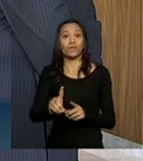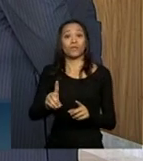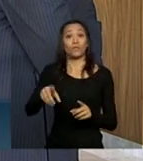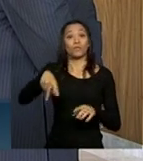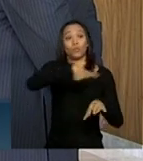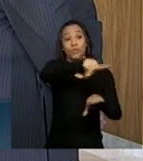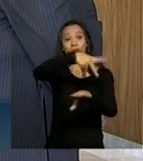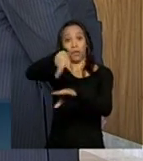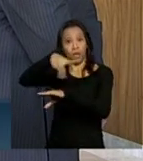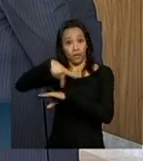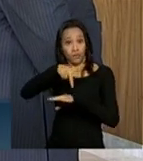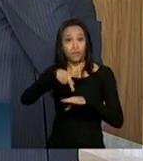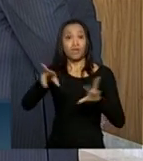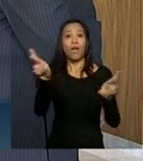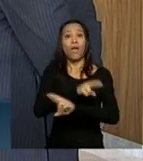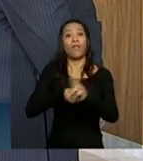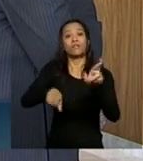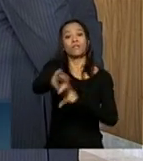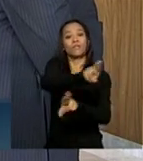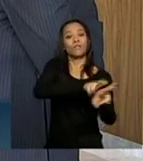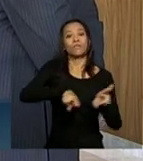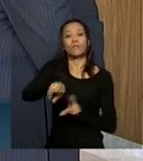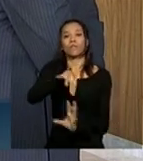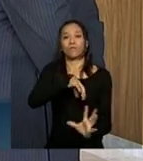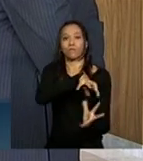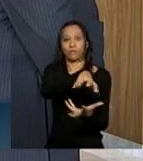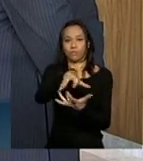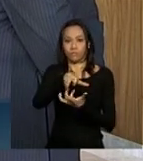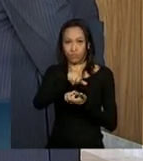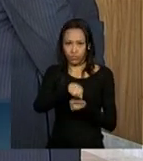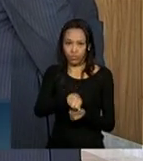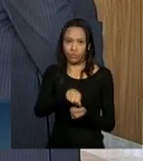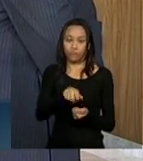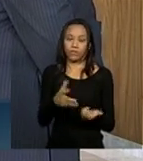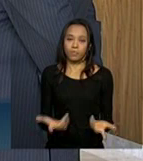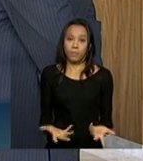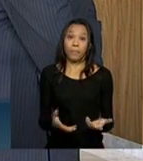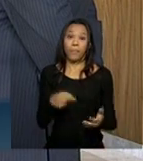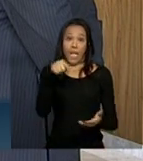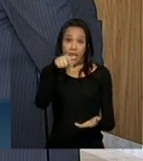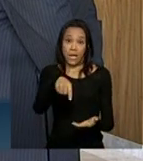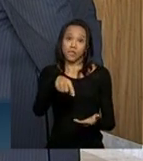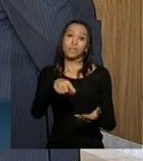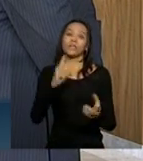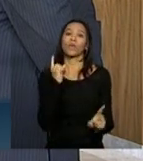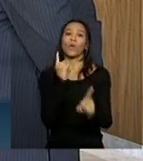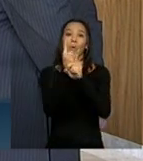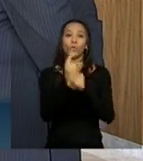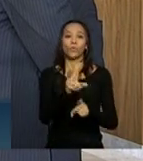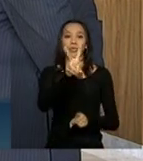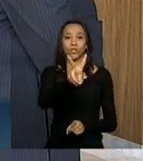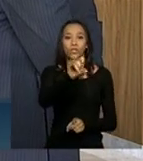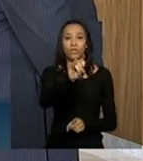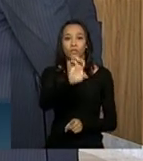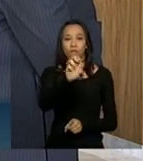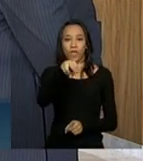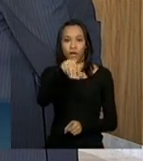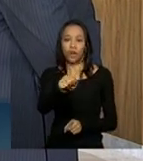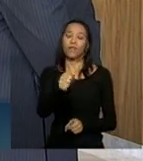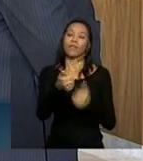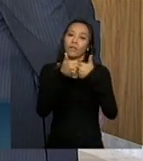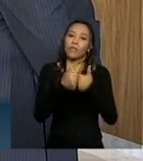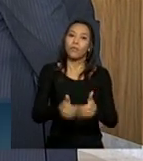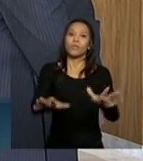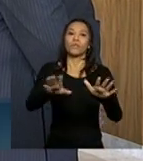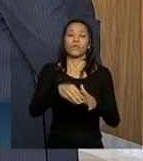suas relações internacionais. A Convenção de Viena entrou em vigor em 64 e o